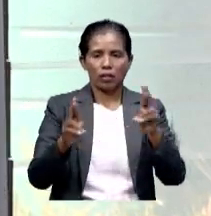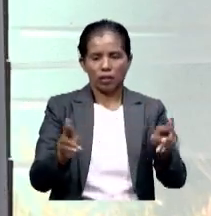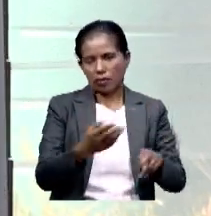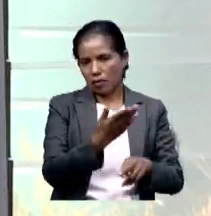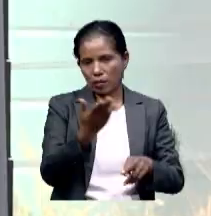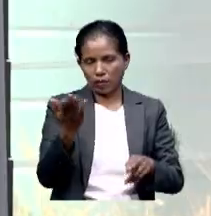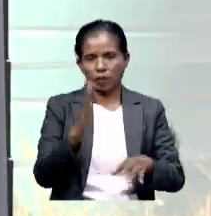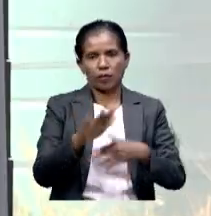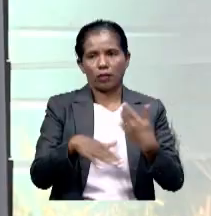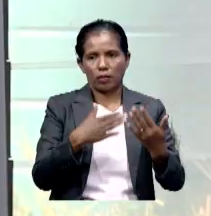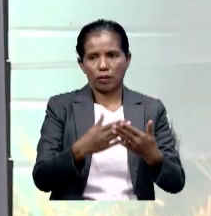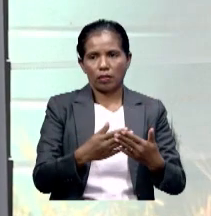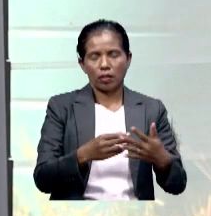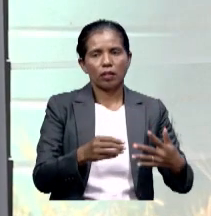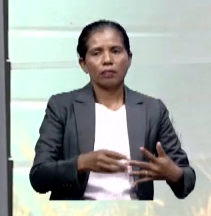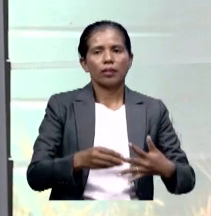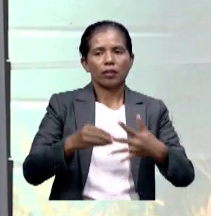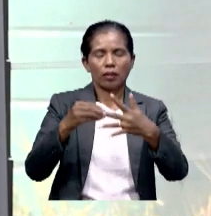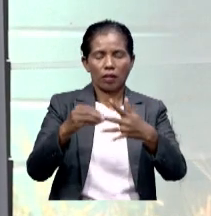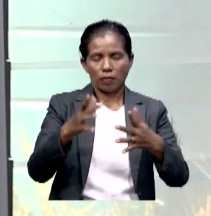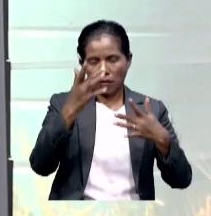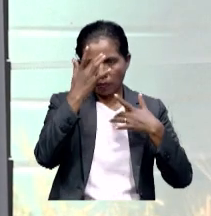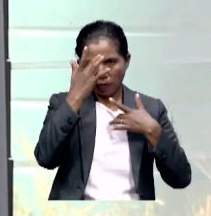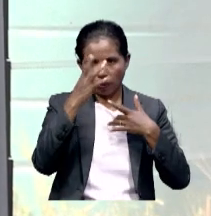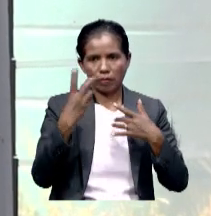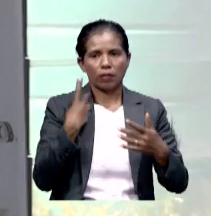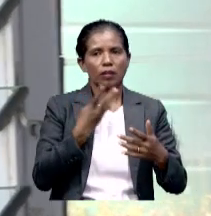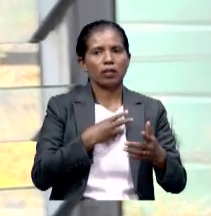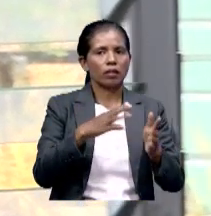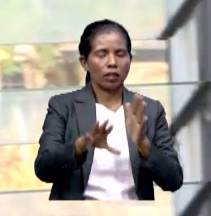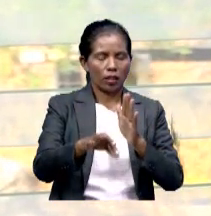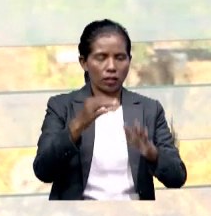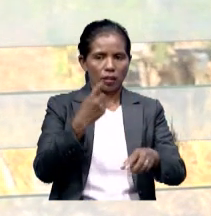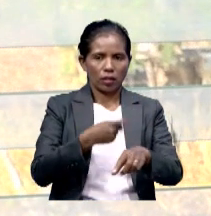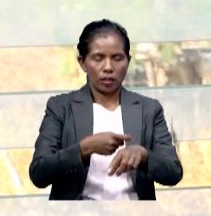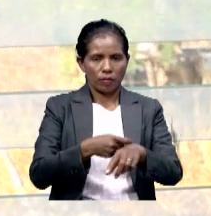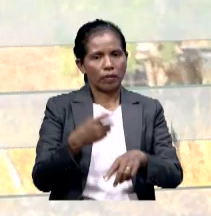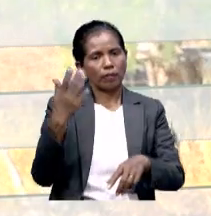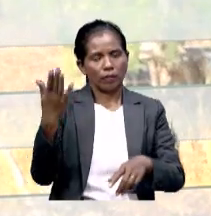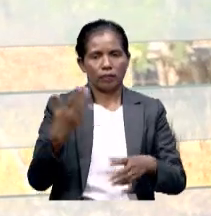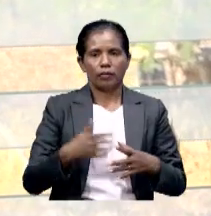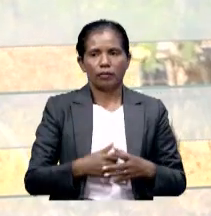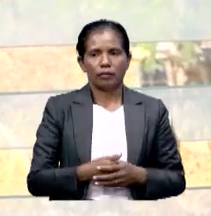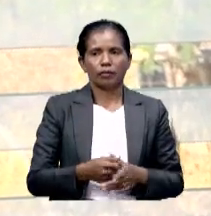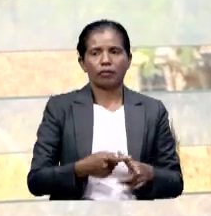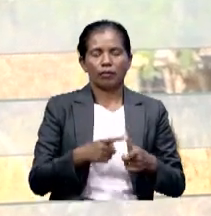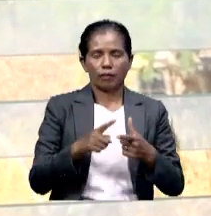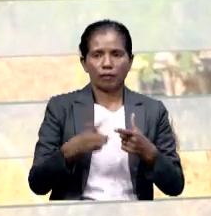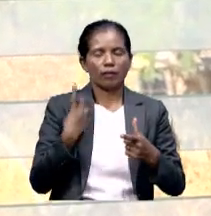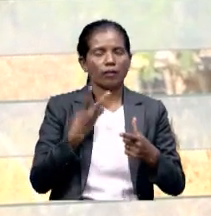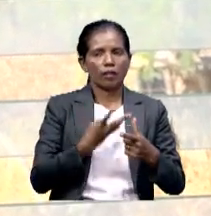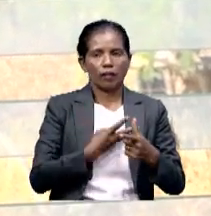baseira liu liu moras nebe maca e tá reta e a momento de levar. E depois de